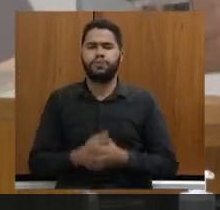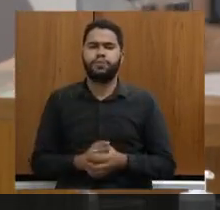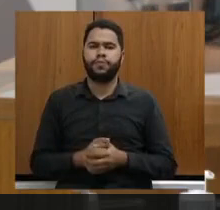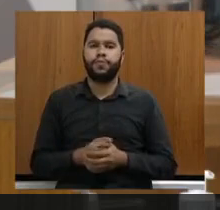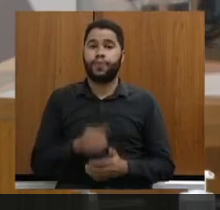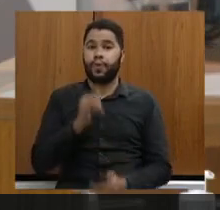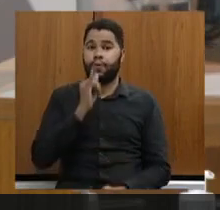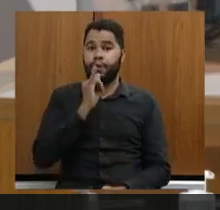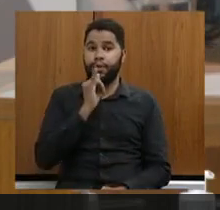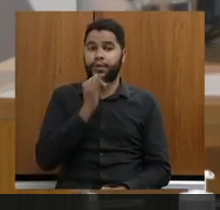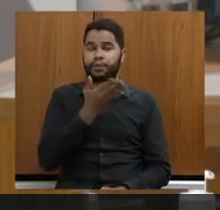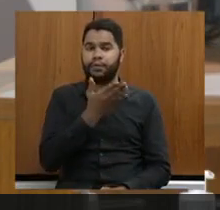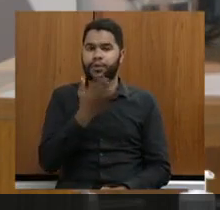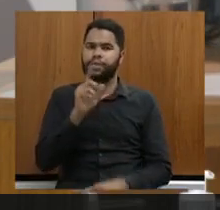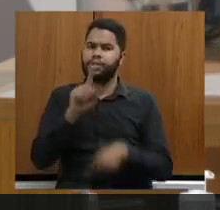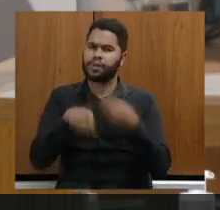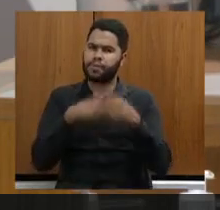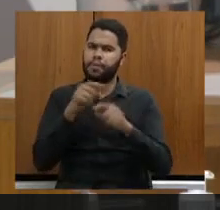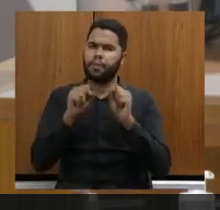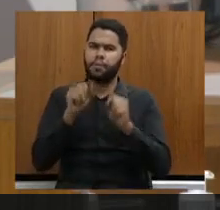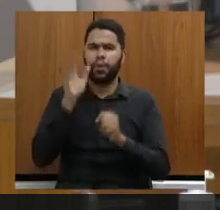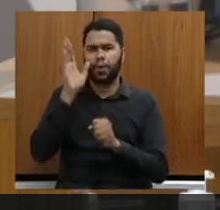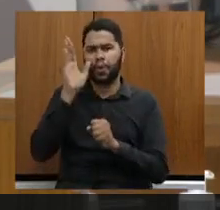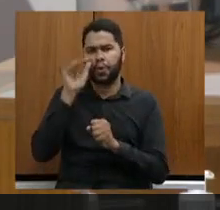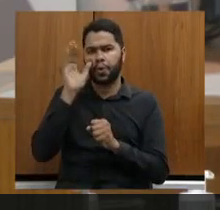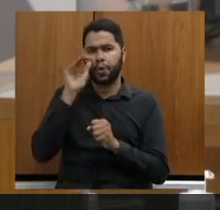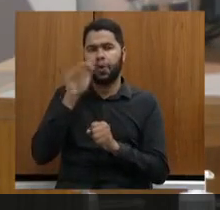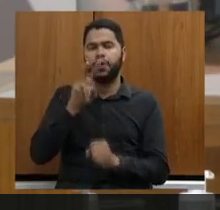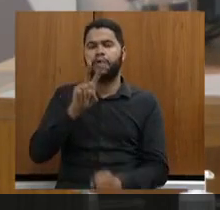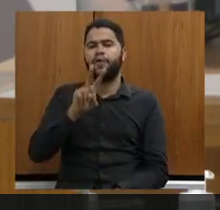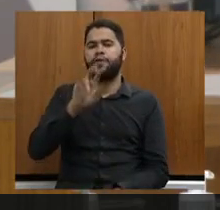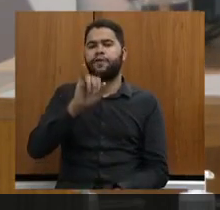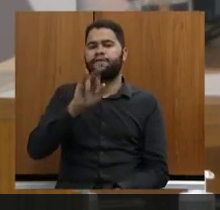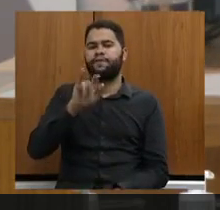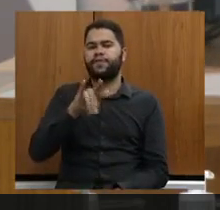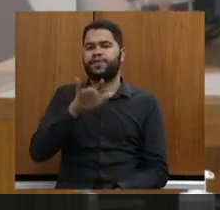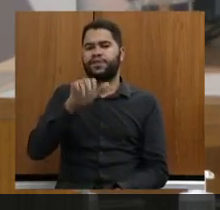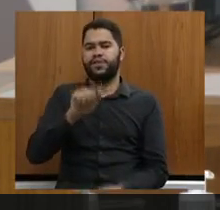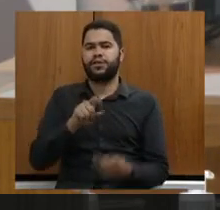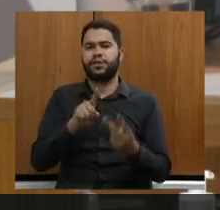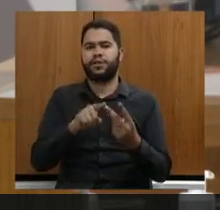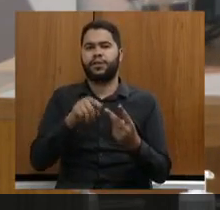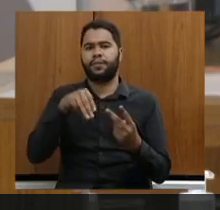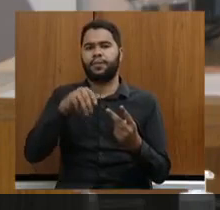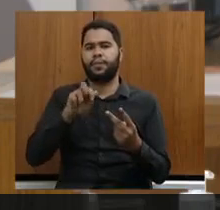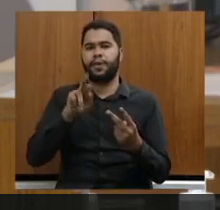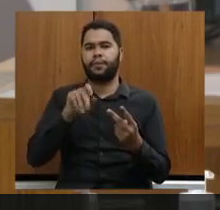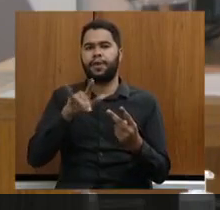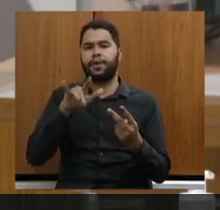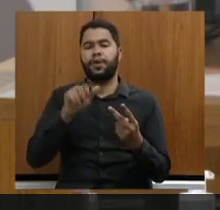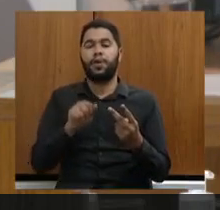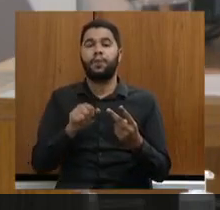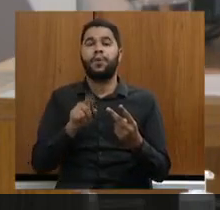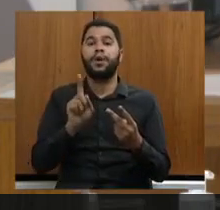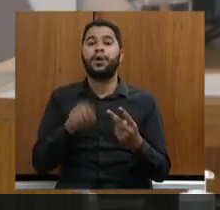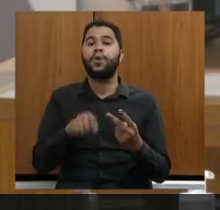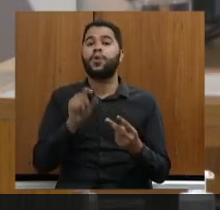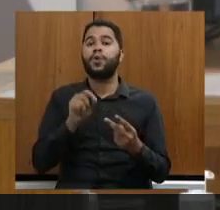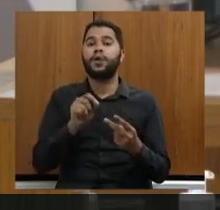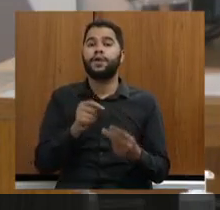deixei aqui esse exemplo para senhora depois ela pode observar aí Virgínia em Marmelópolis o prefeito dirigindo o Cadu